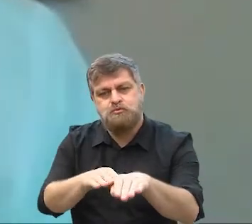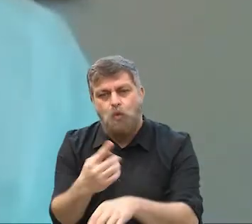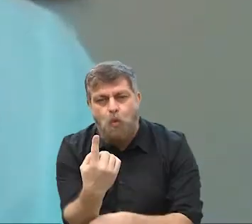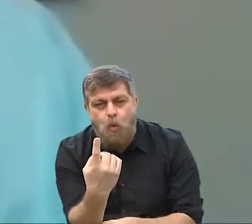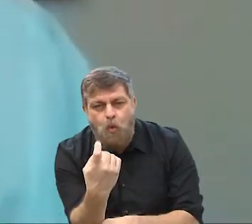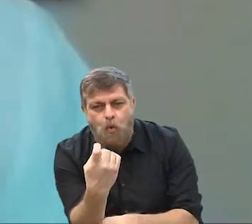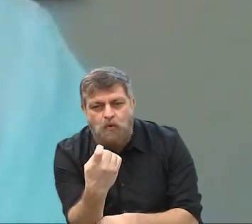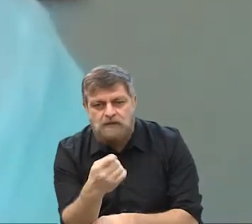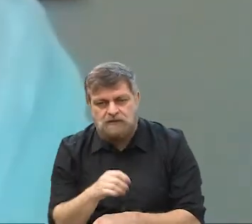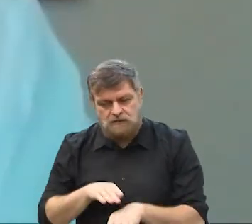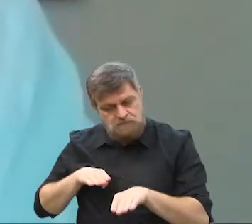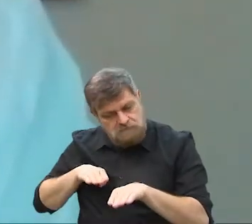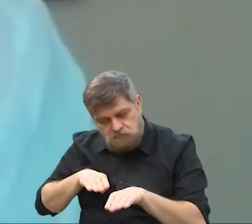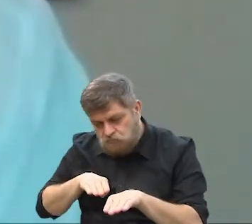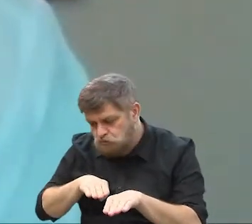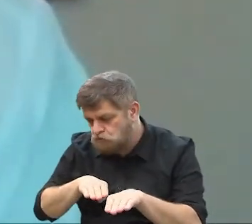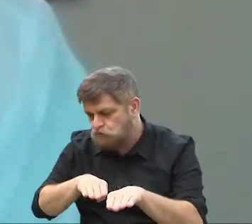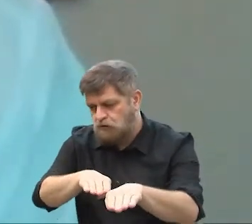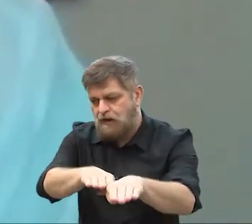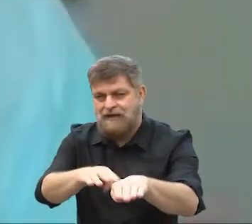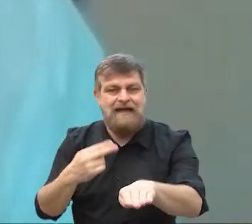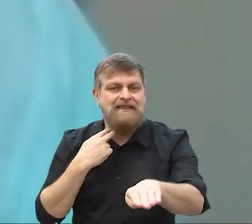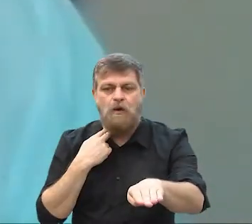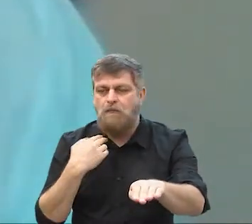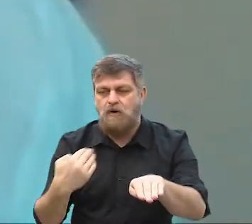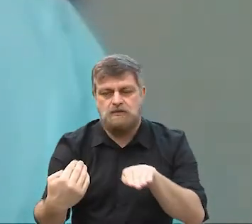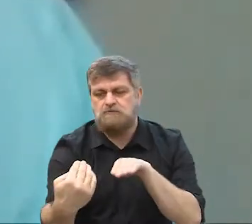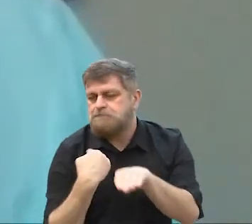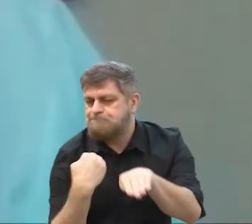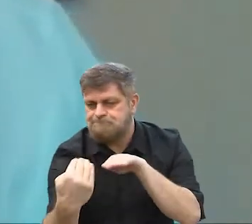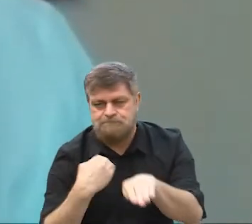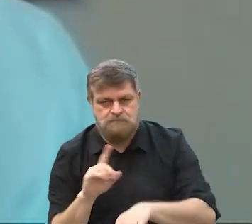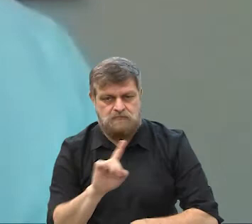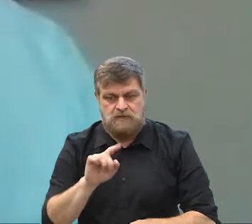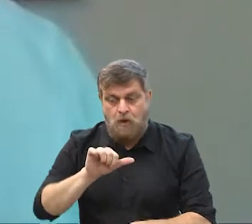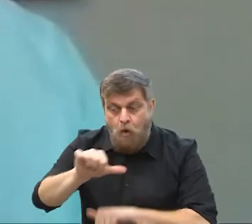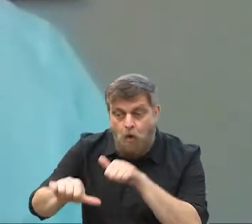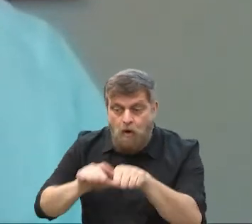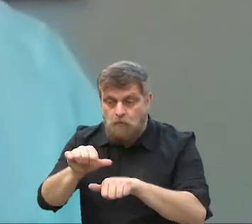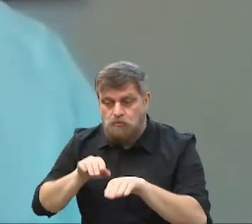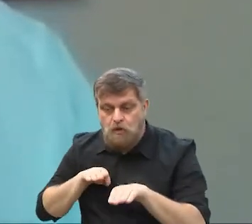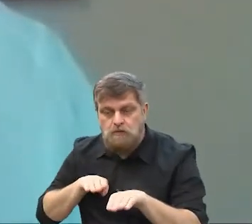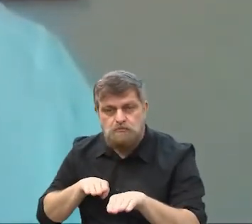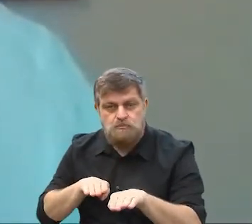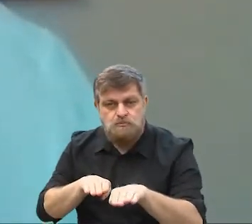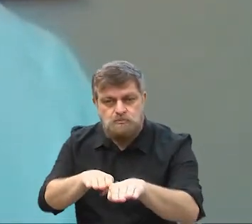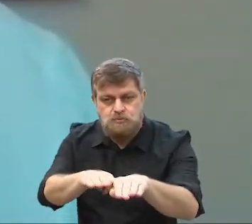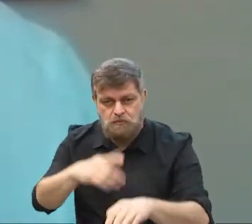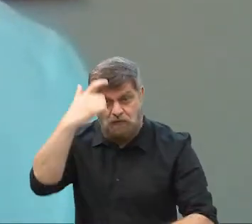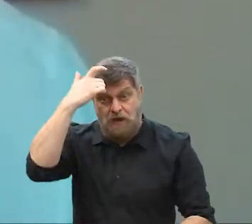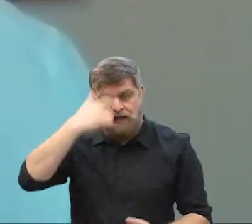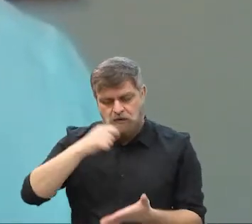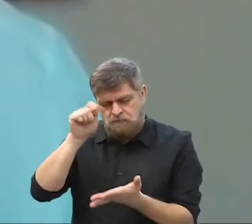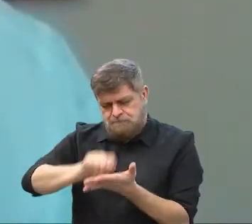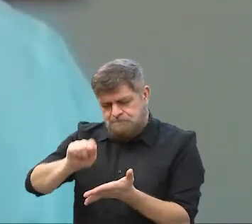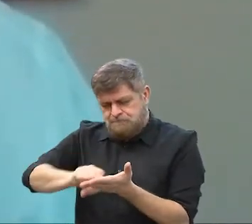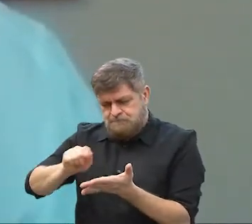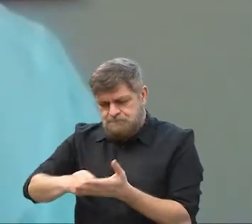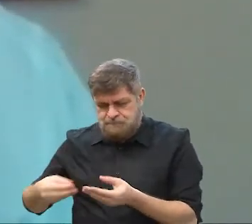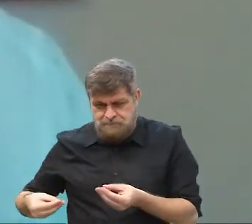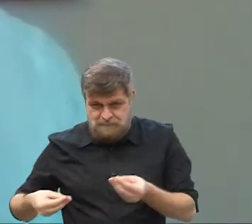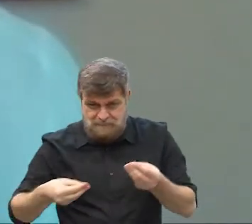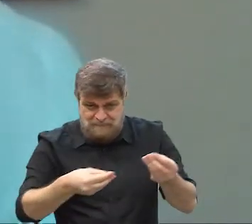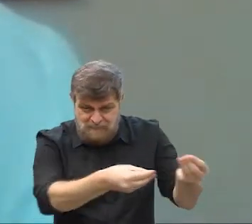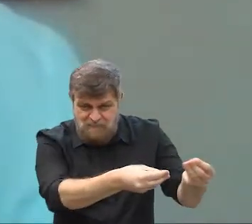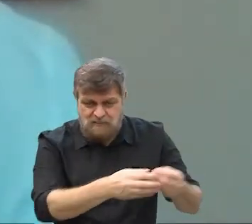única, somente há poucos tempos, né? Na verdade, essa indicação, eu fiz